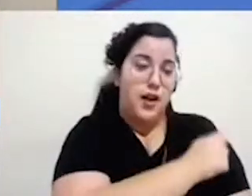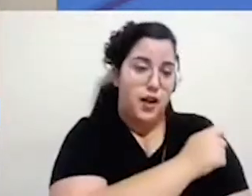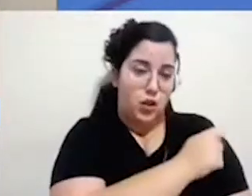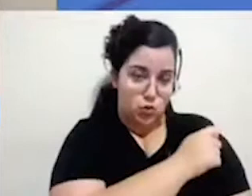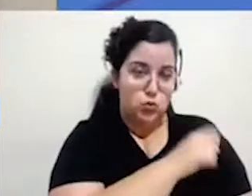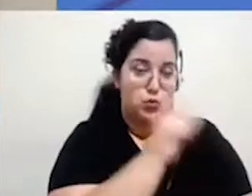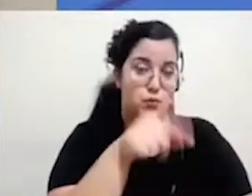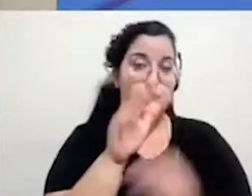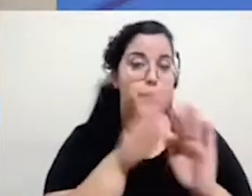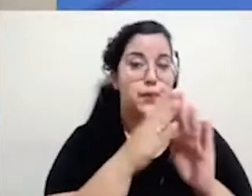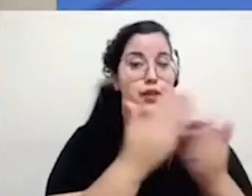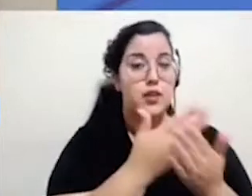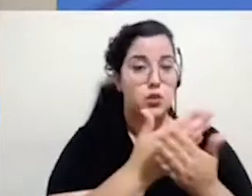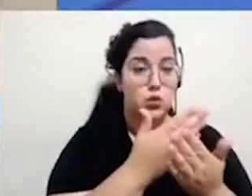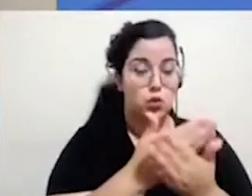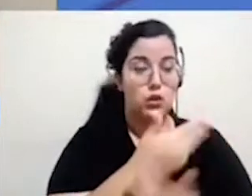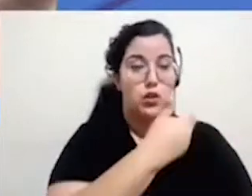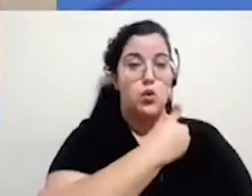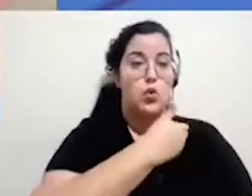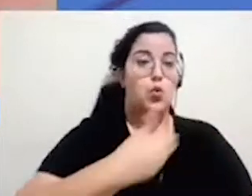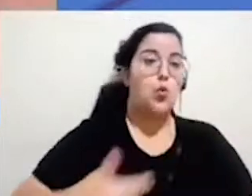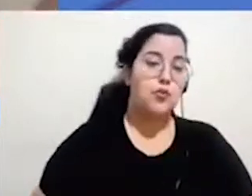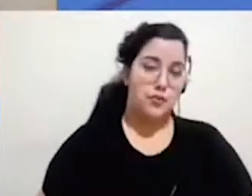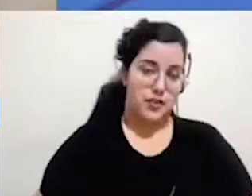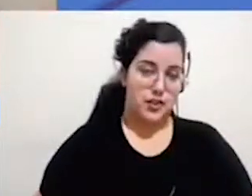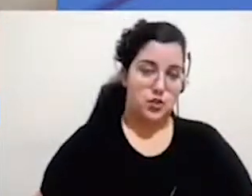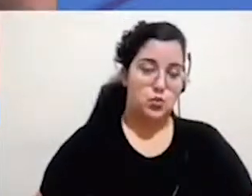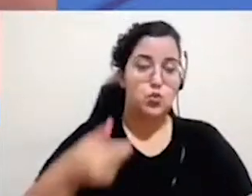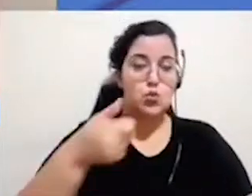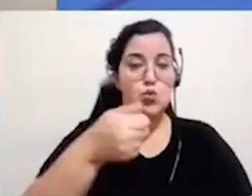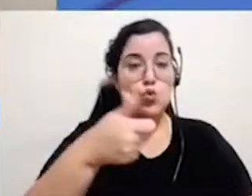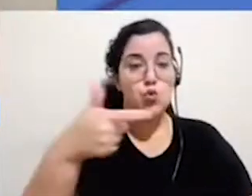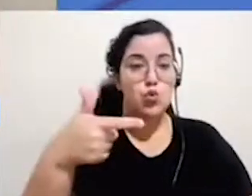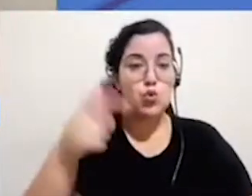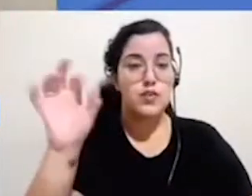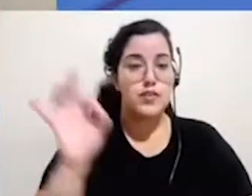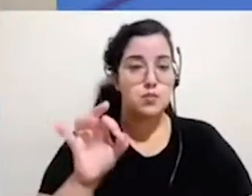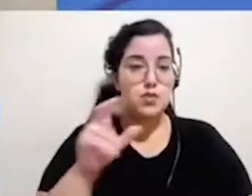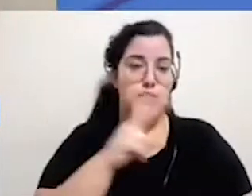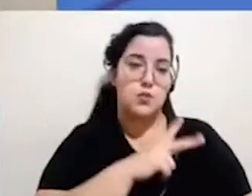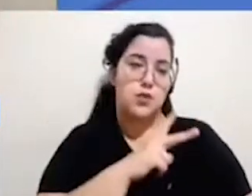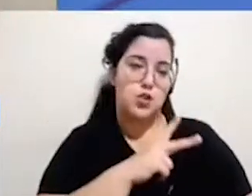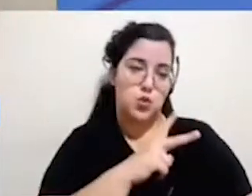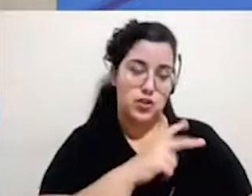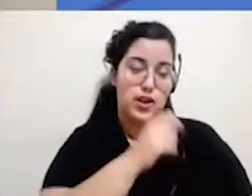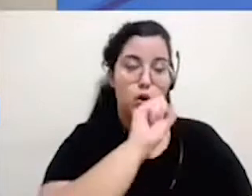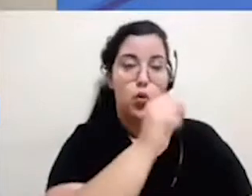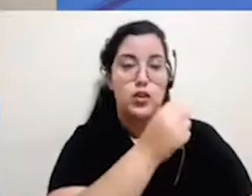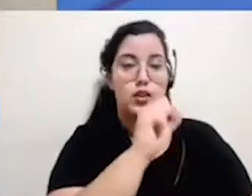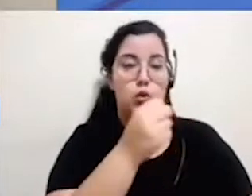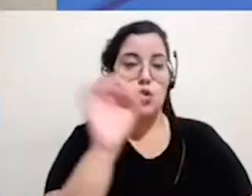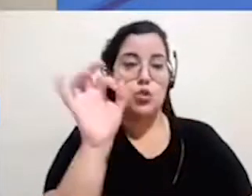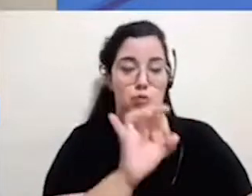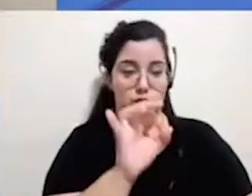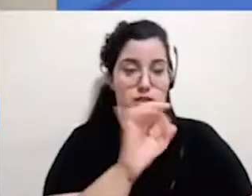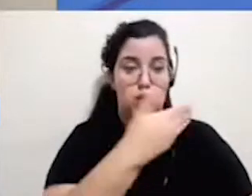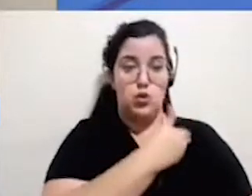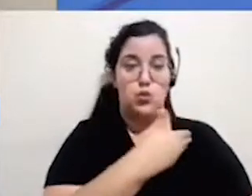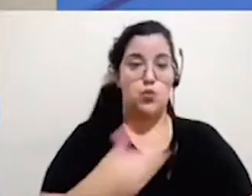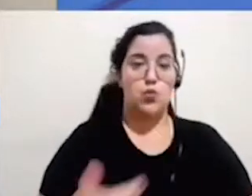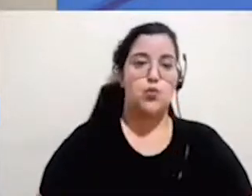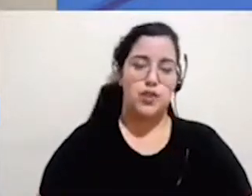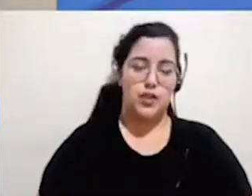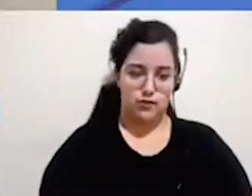educação pública. Então, pensa, 12% na escola privada, 88% na escola pública,